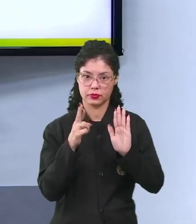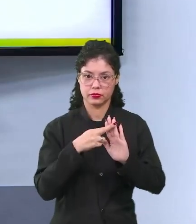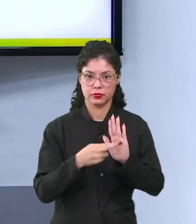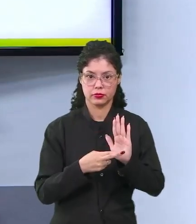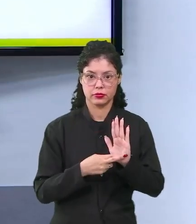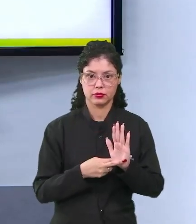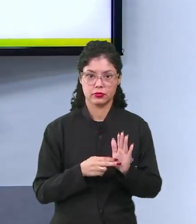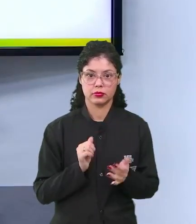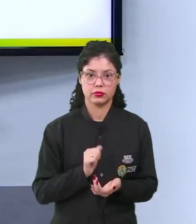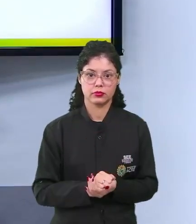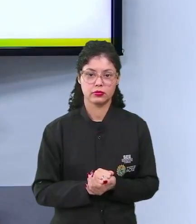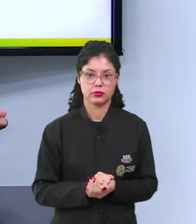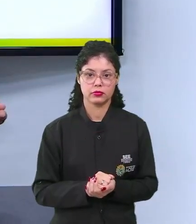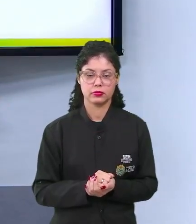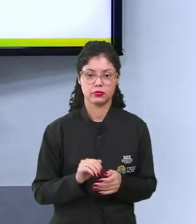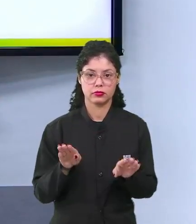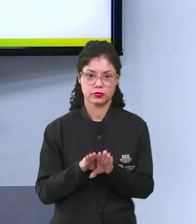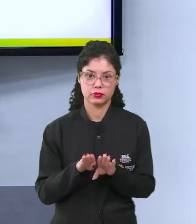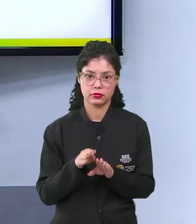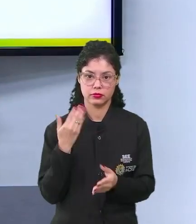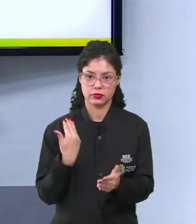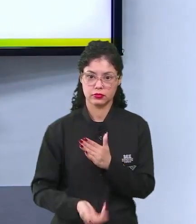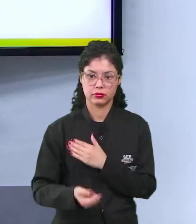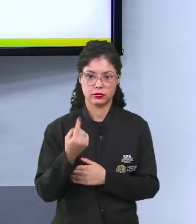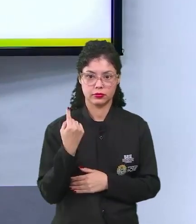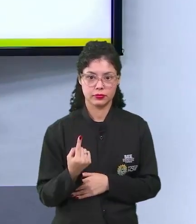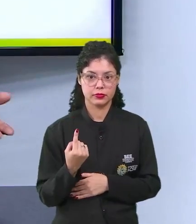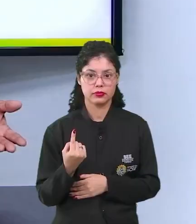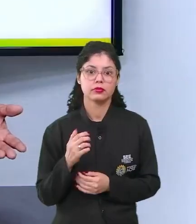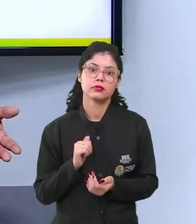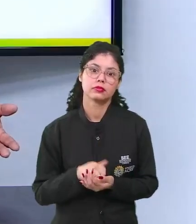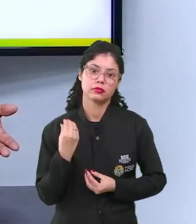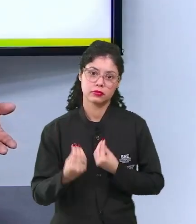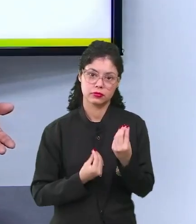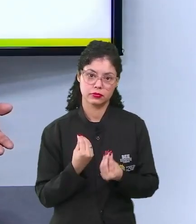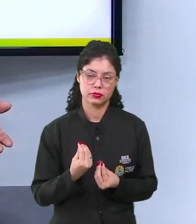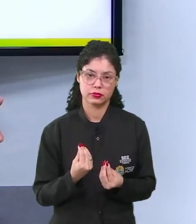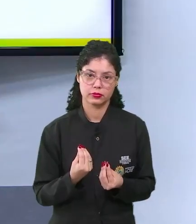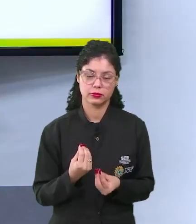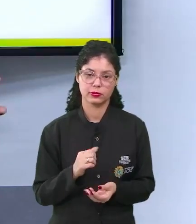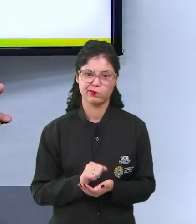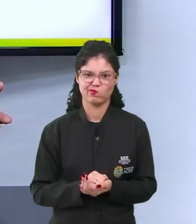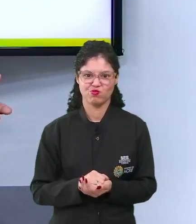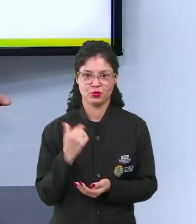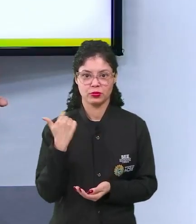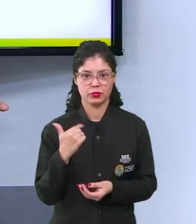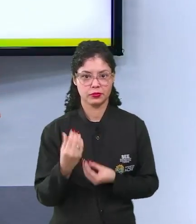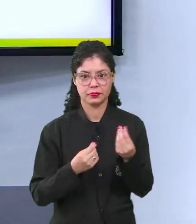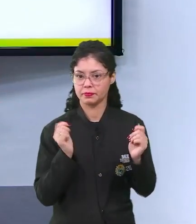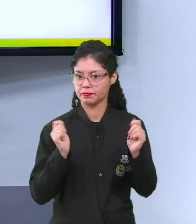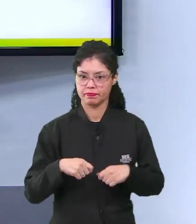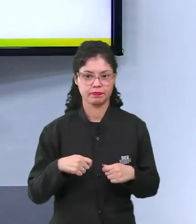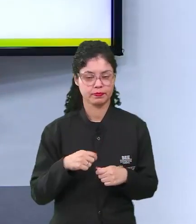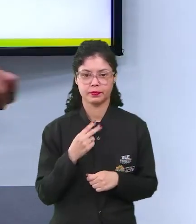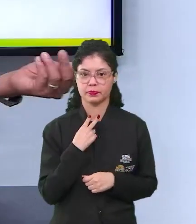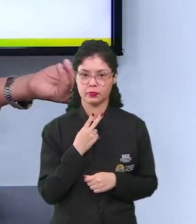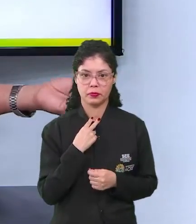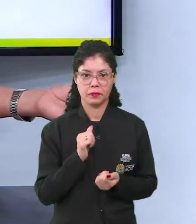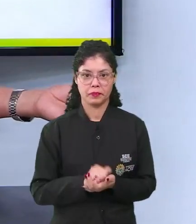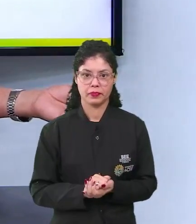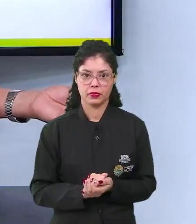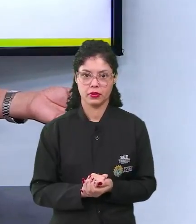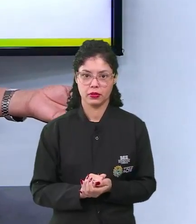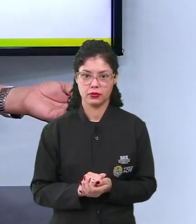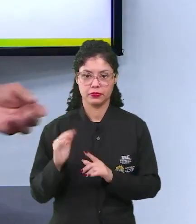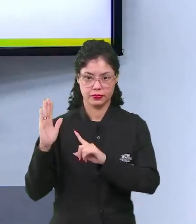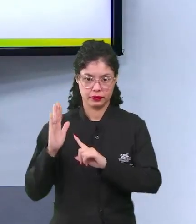de vida de quem tem 2 empregos e perde um emprego, aí como é que fica? Aí não vai mais poder manter o padrão de vida, vai